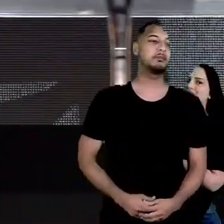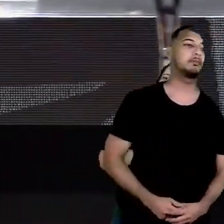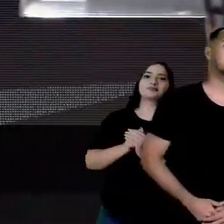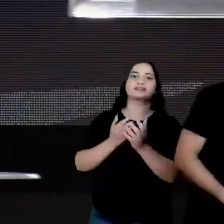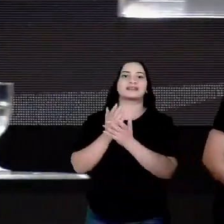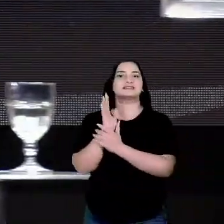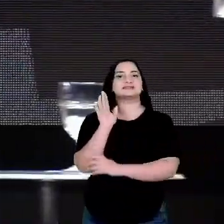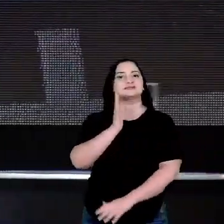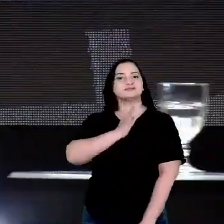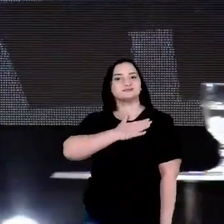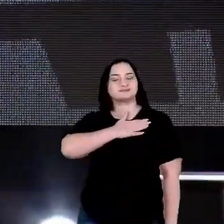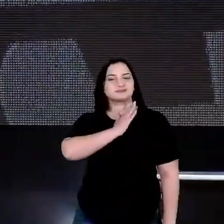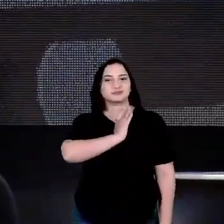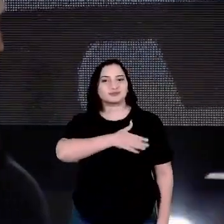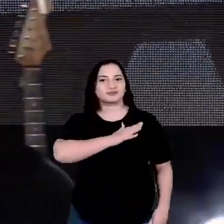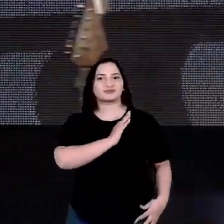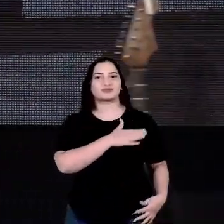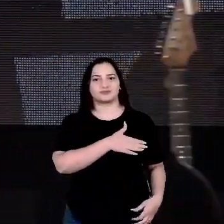coração,